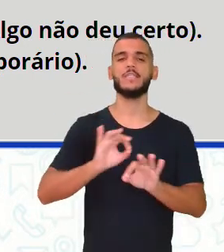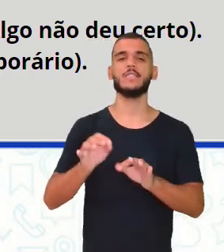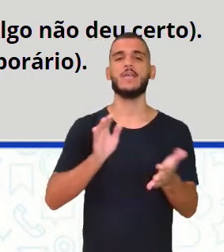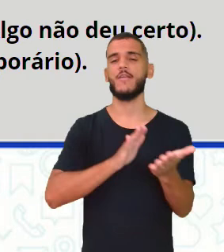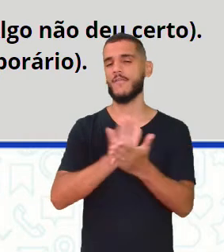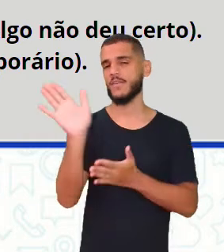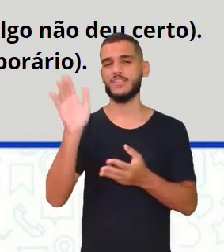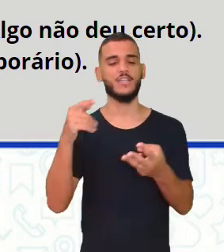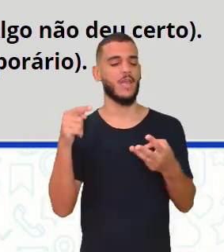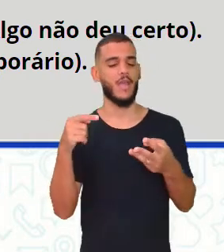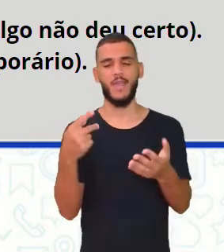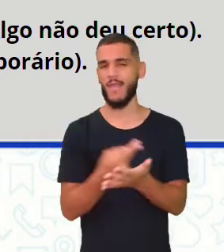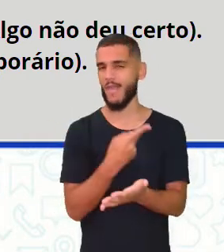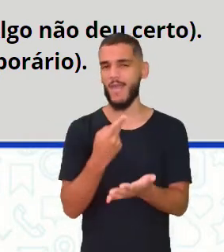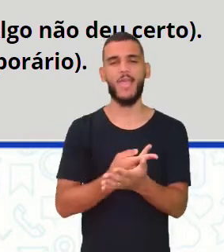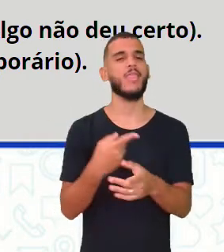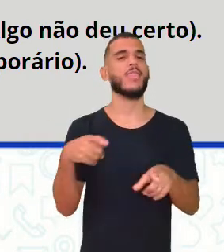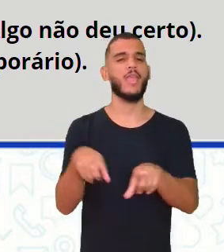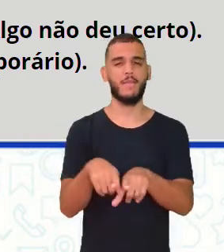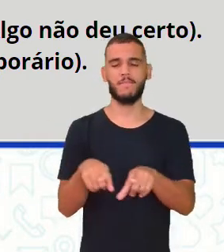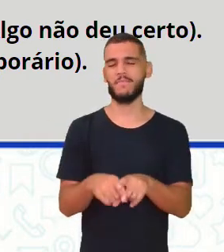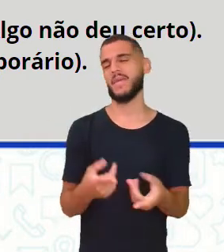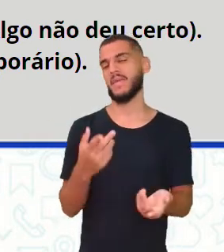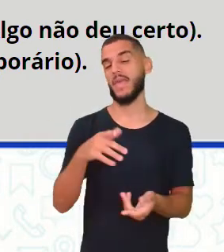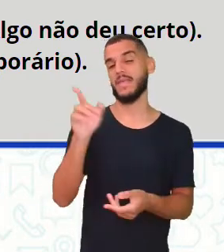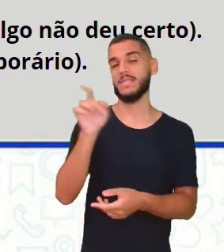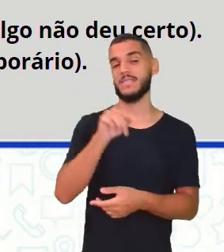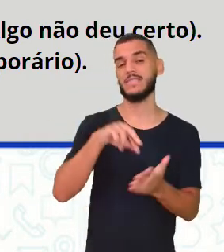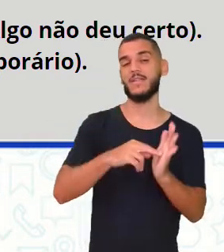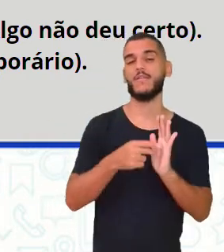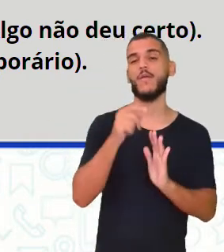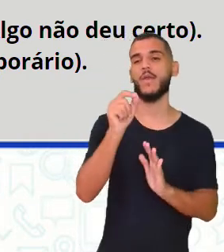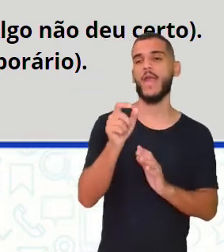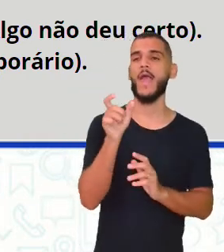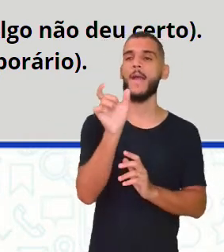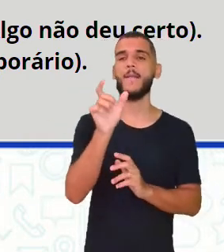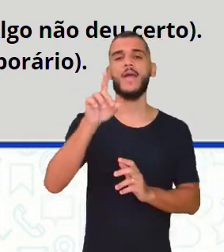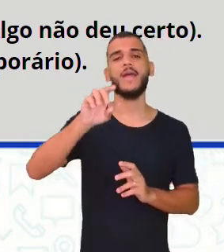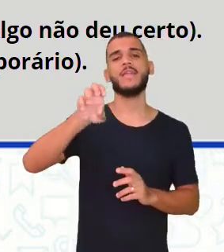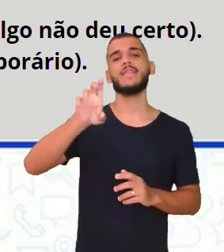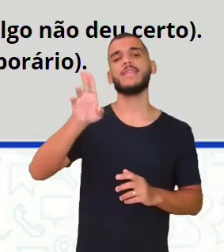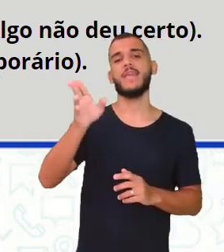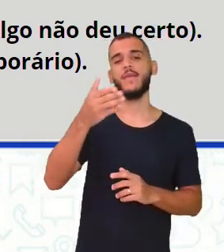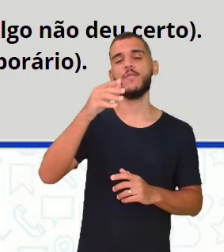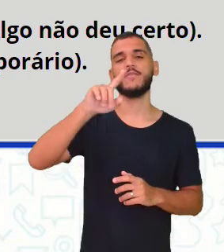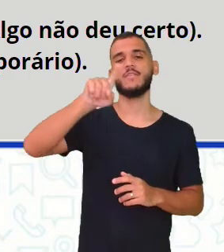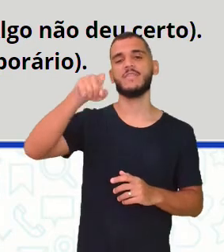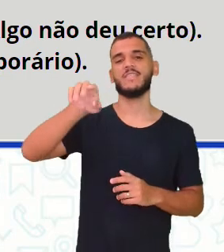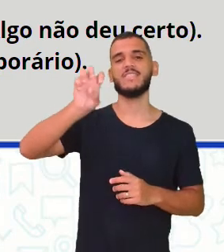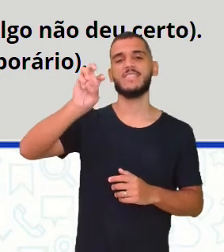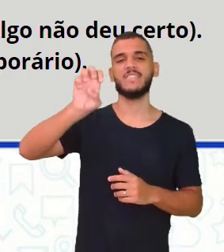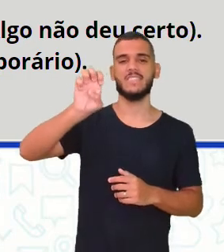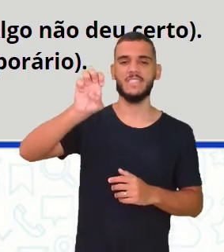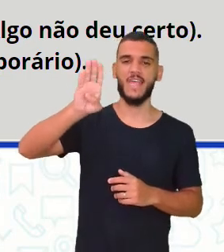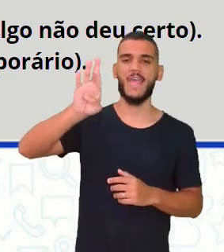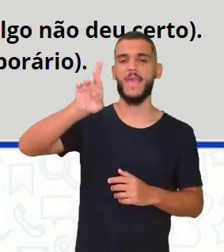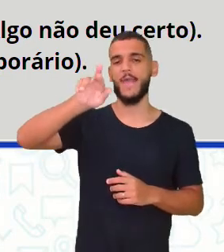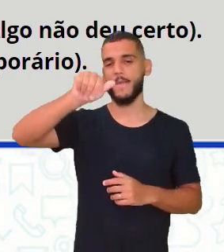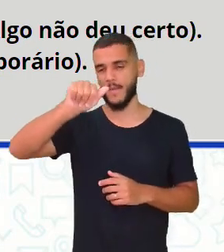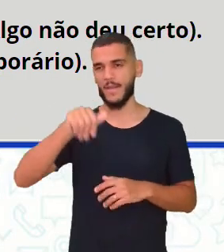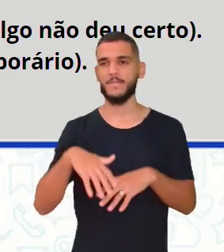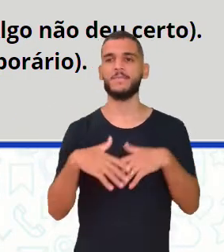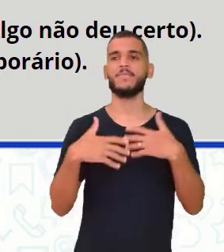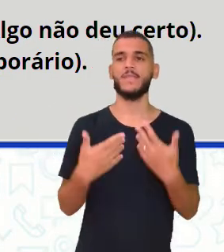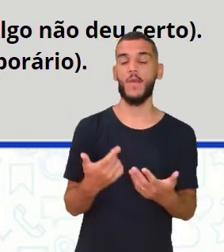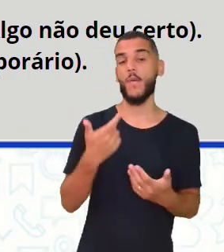não deu certo, não é? Deu zebra, então, não deu certo, não é? Algo que não deu certo. Né? Outro termo